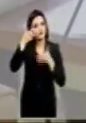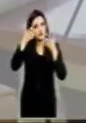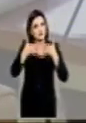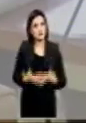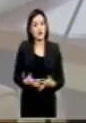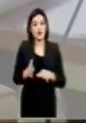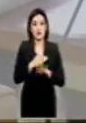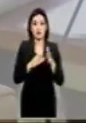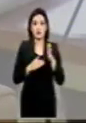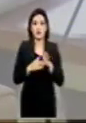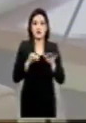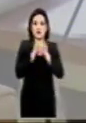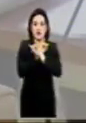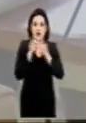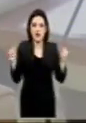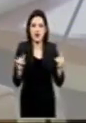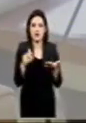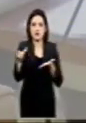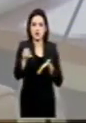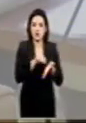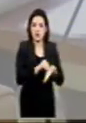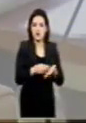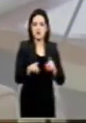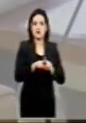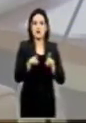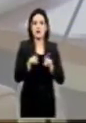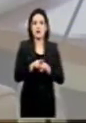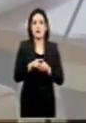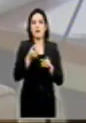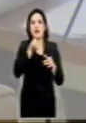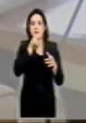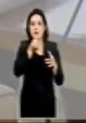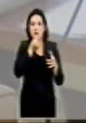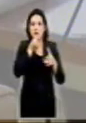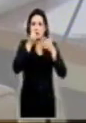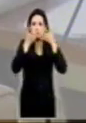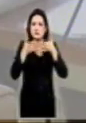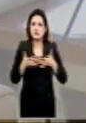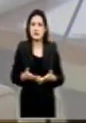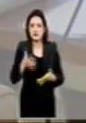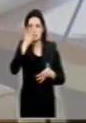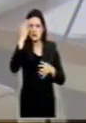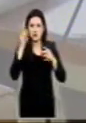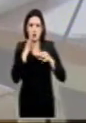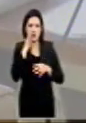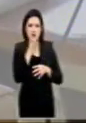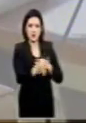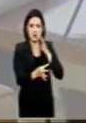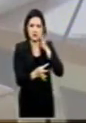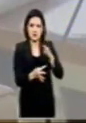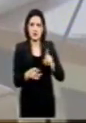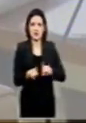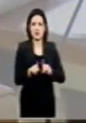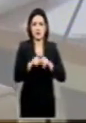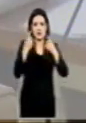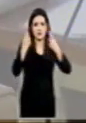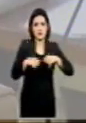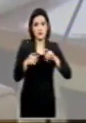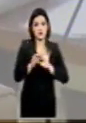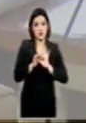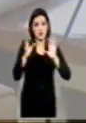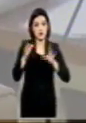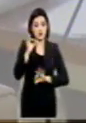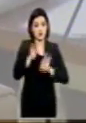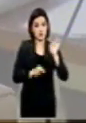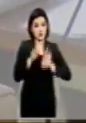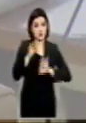colhidas, os depoimentos apresentados pelo noticiante, os demais elementos probatórios que precisam de autorização judicial,